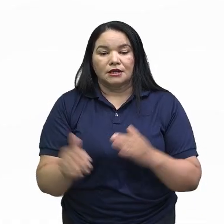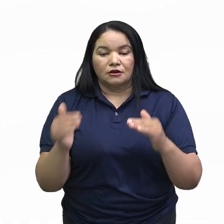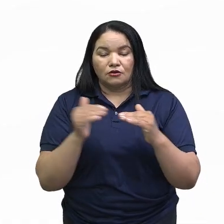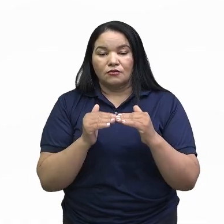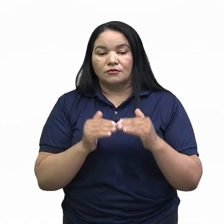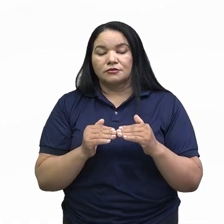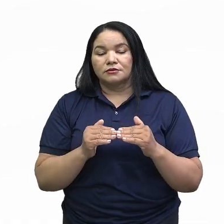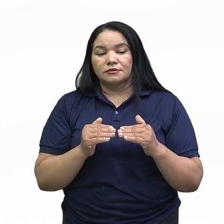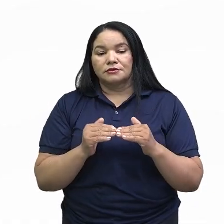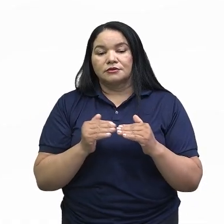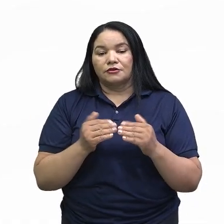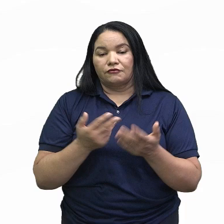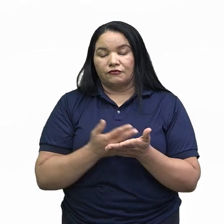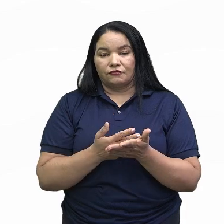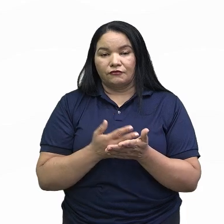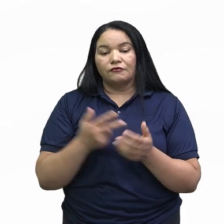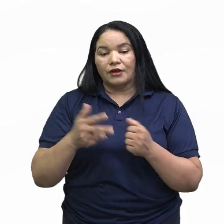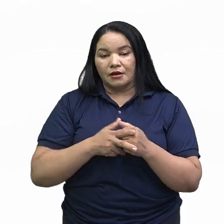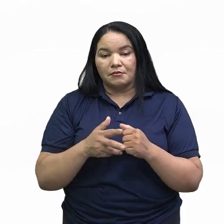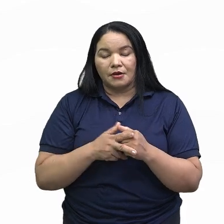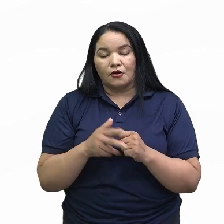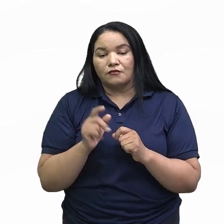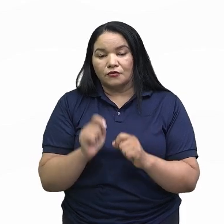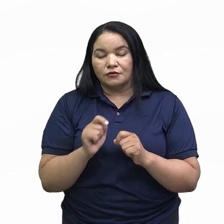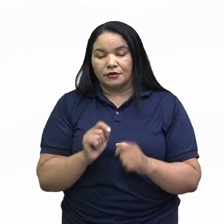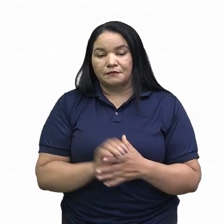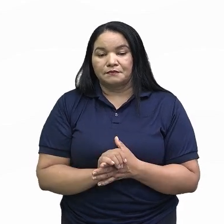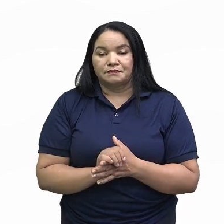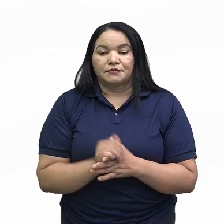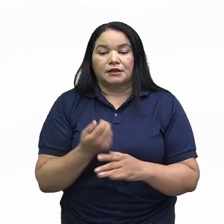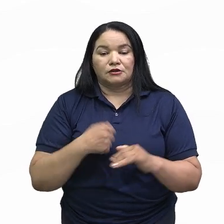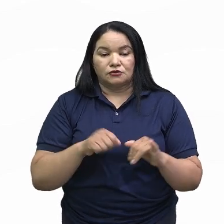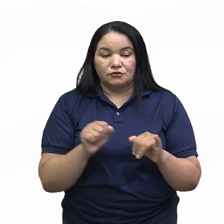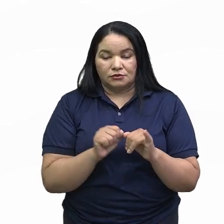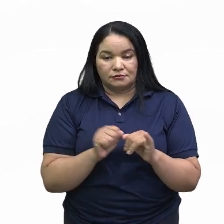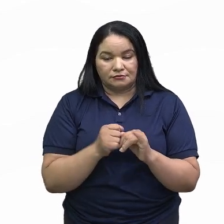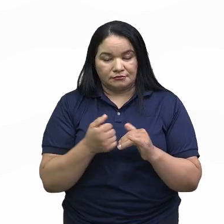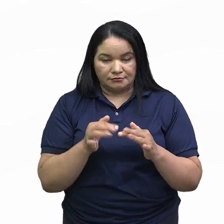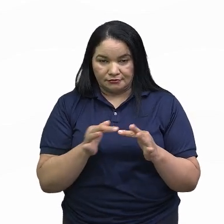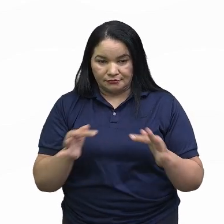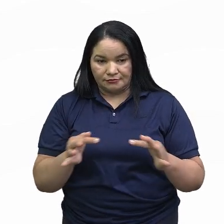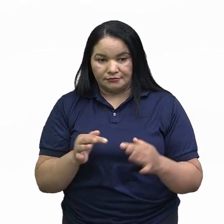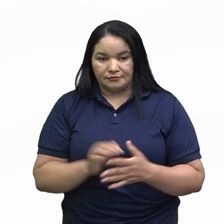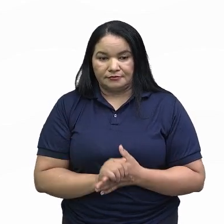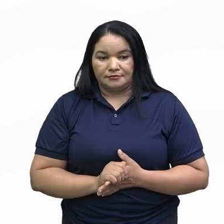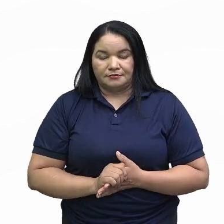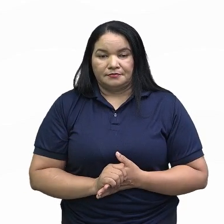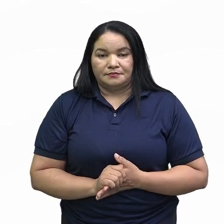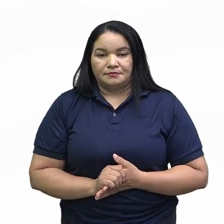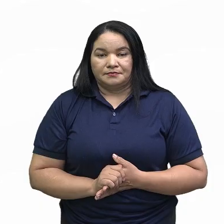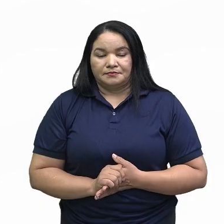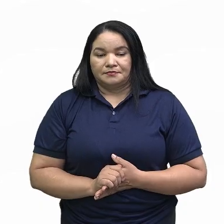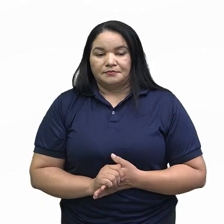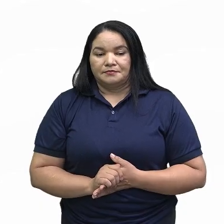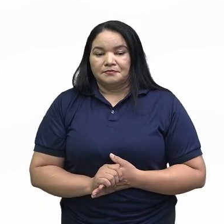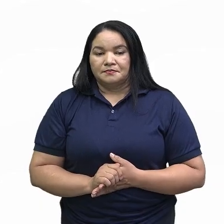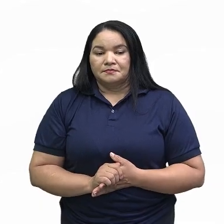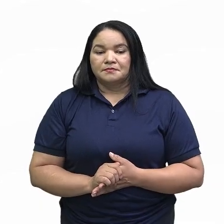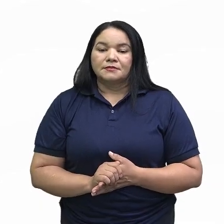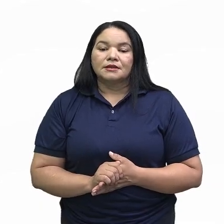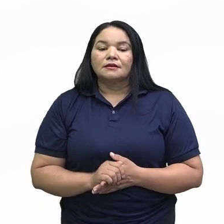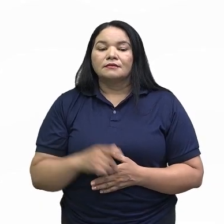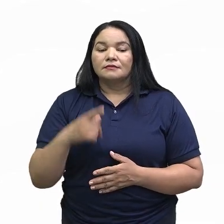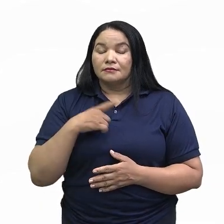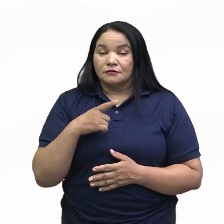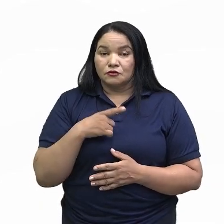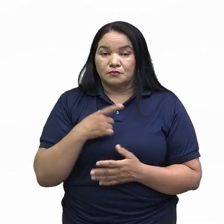Muito bem. Concordância verbal, né? Sujeito simples. Então, nós temos aí o sujeito simples e